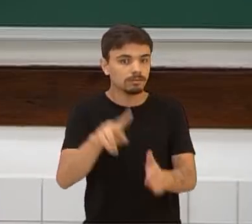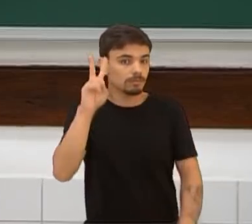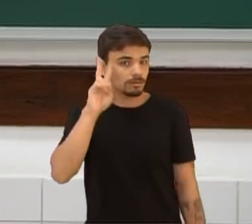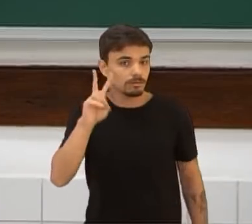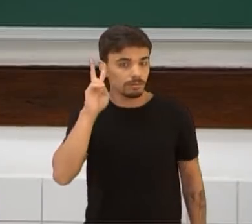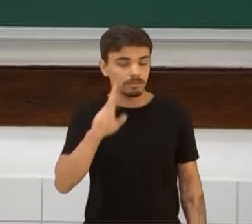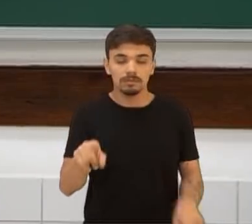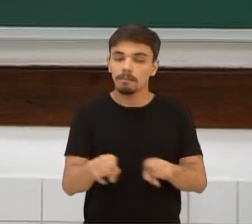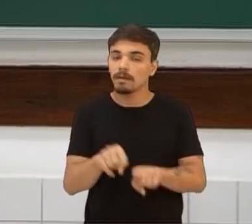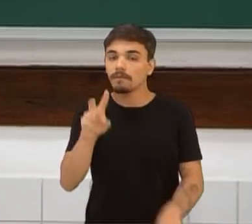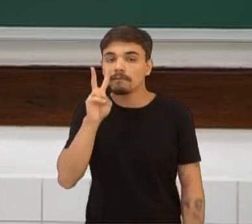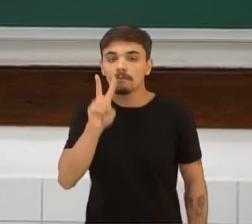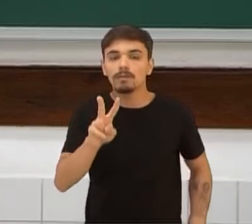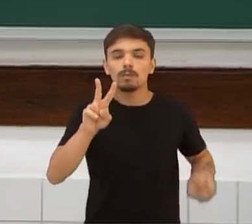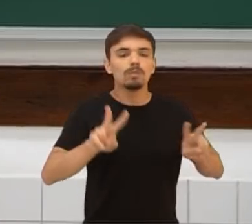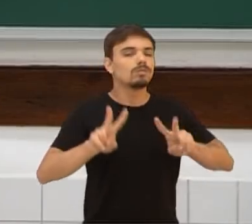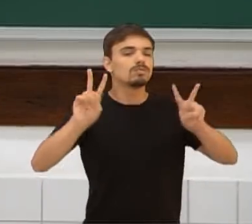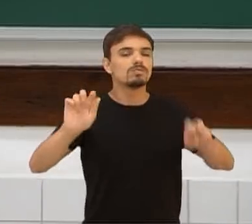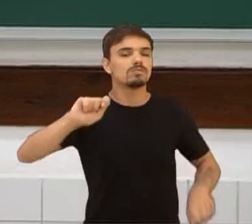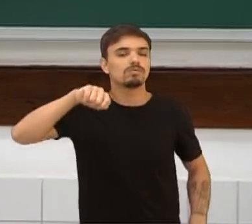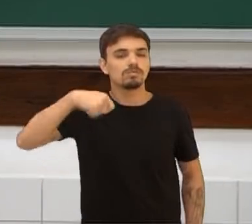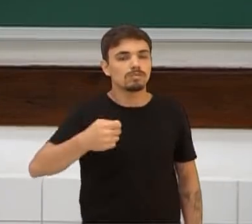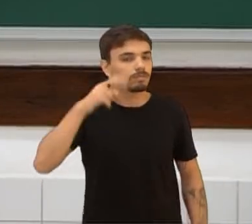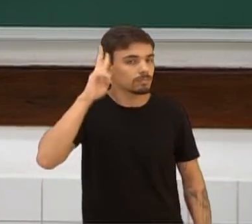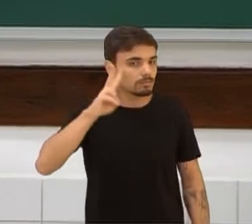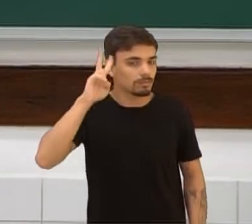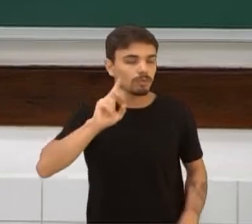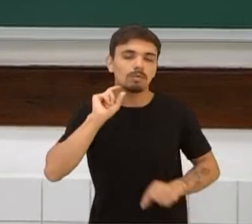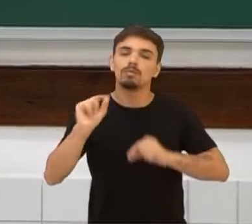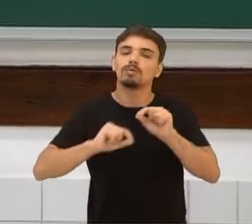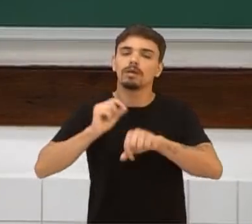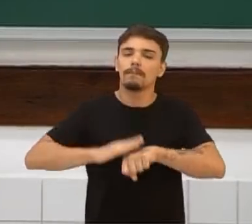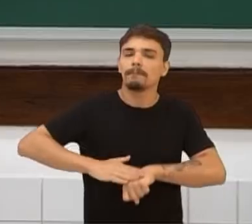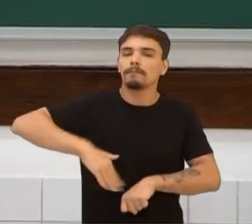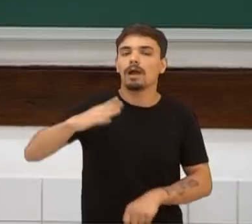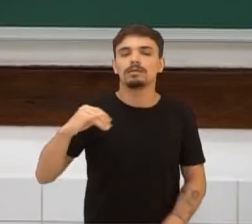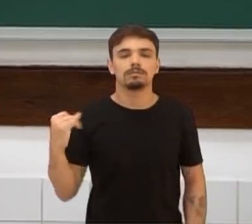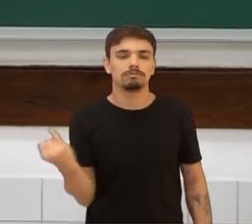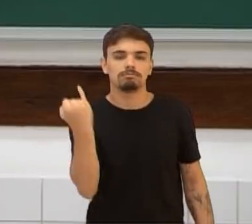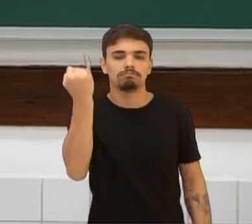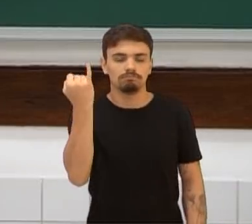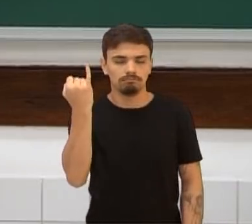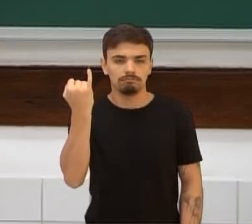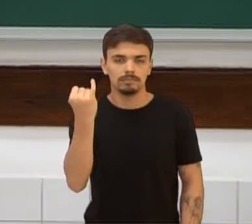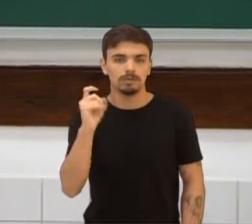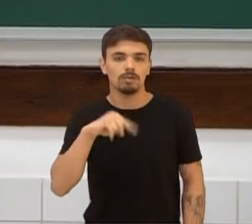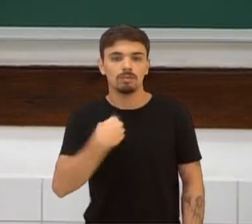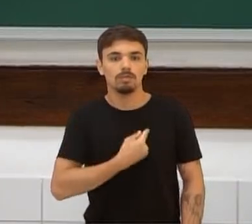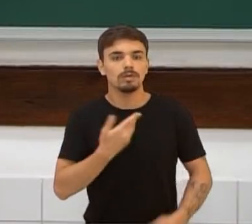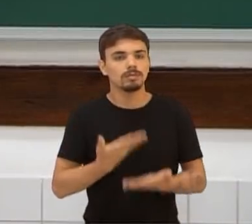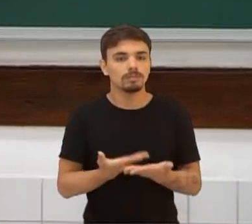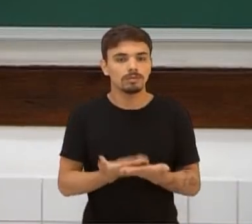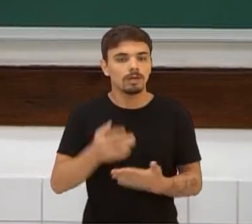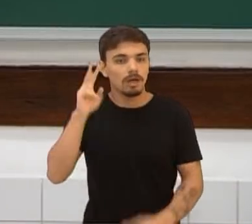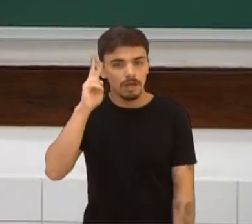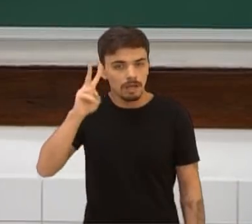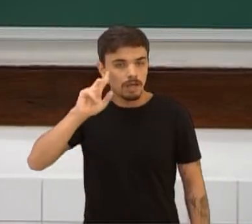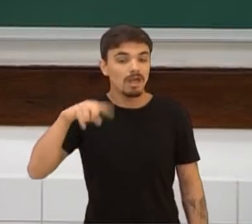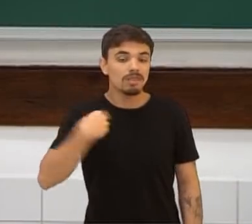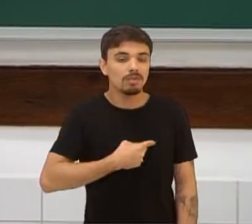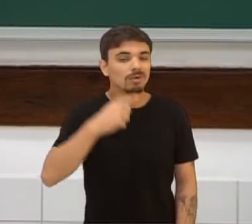que, em meio à história, o que é mais importante para a gente estudar a história é a